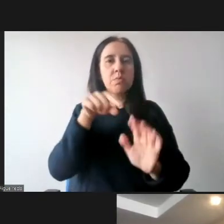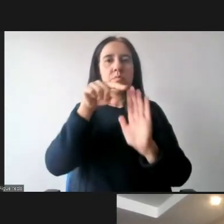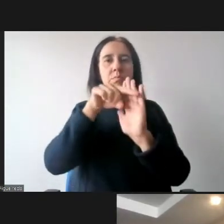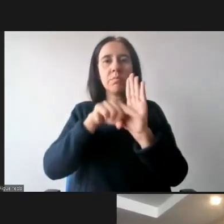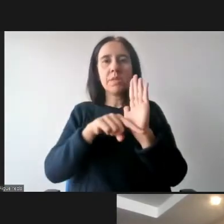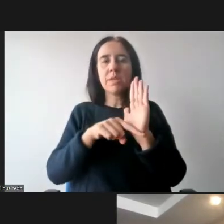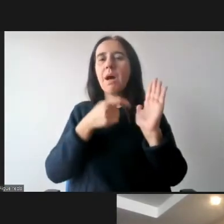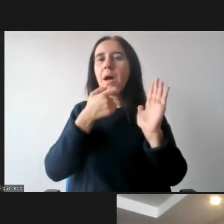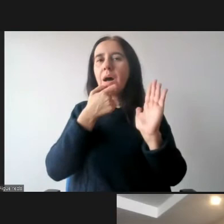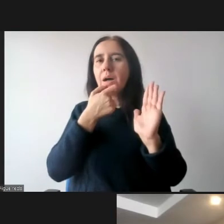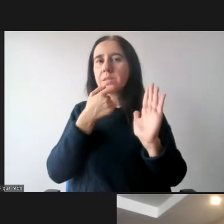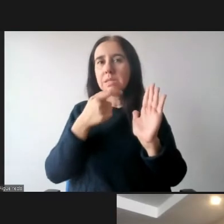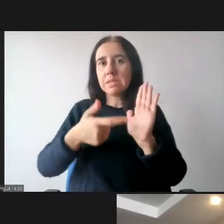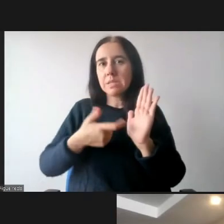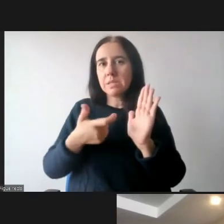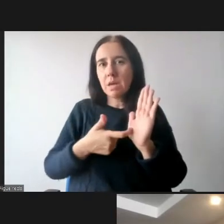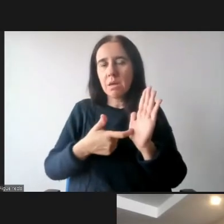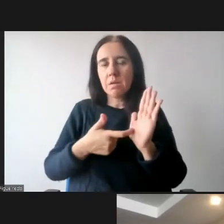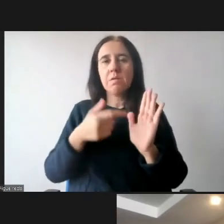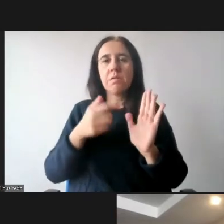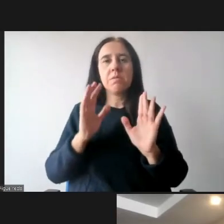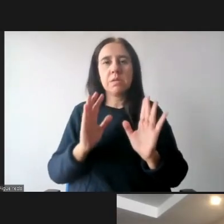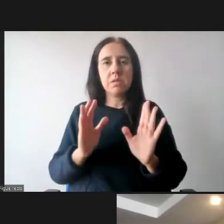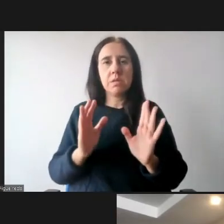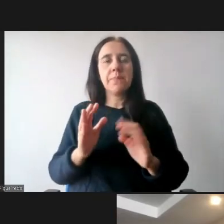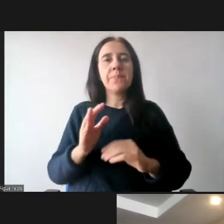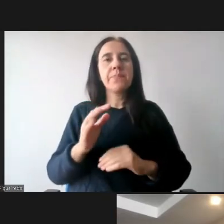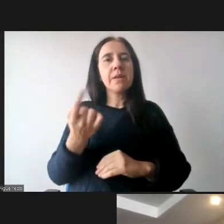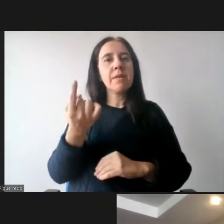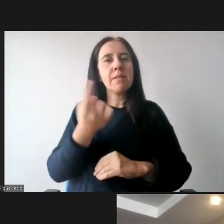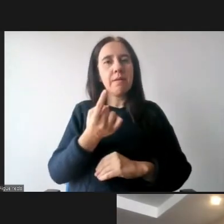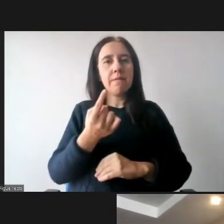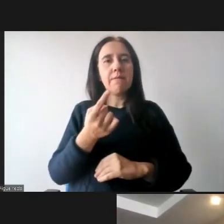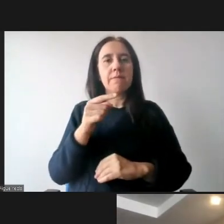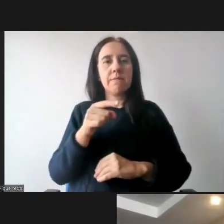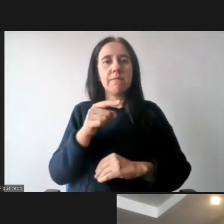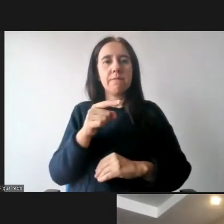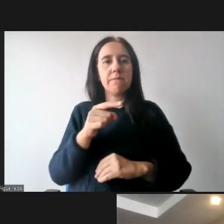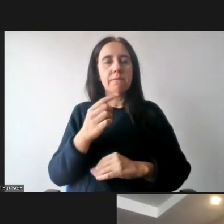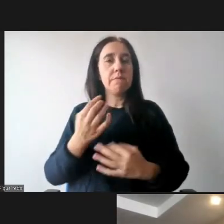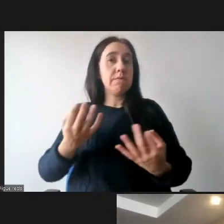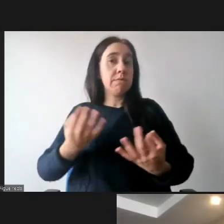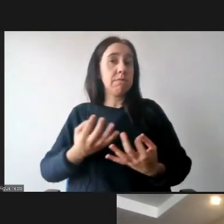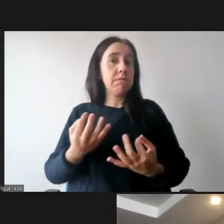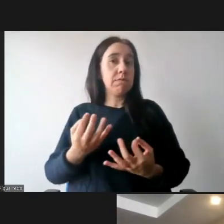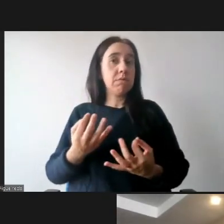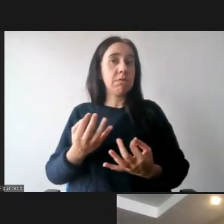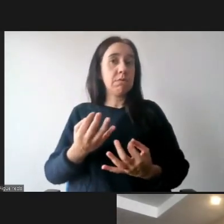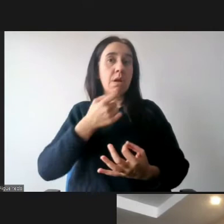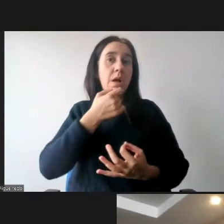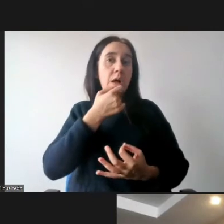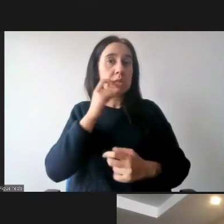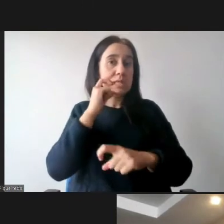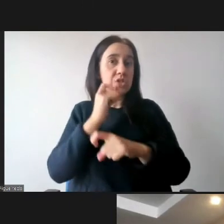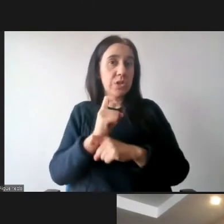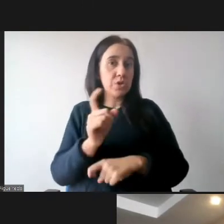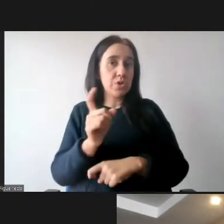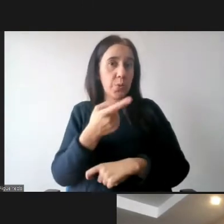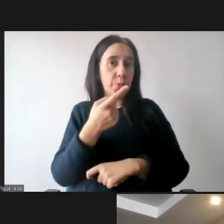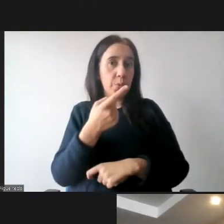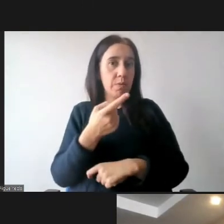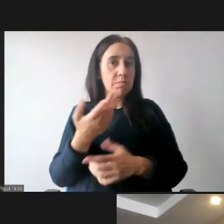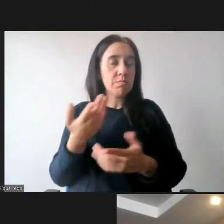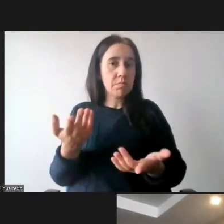revelar-se necessária, ou seja, deve ser aquela que efetivamente seja exigível,